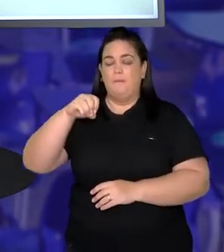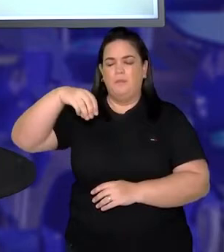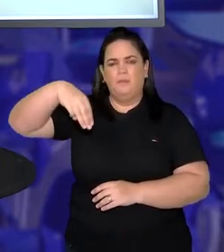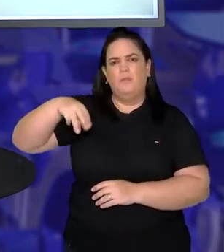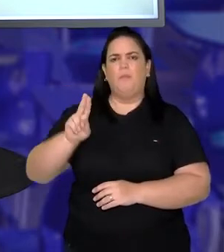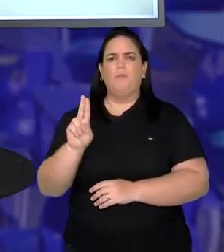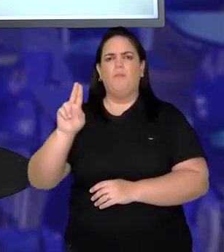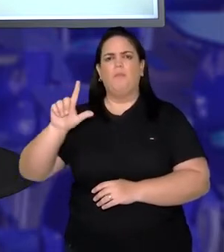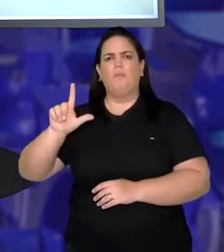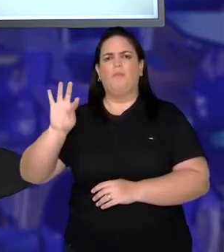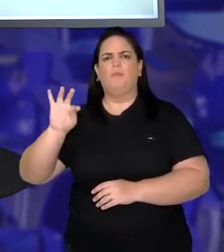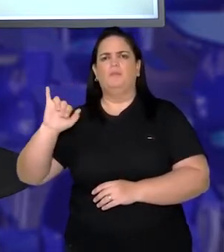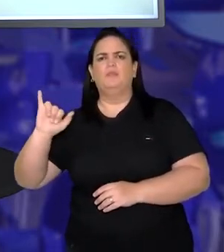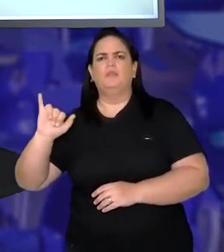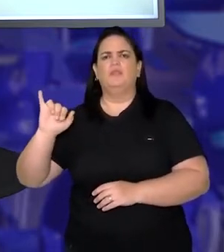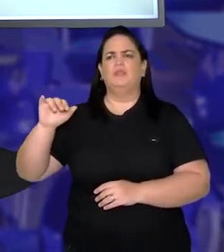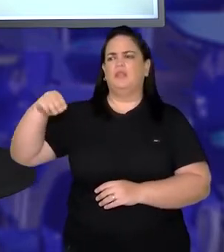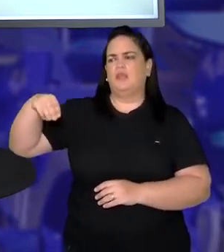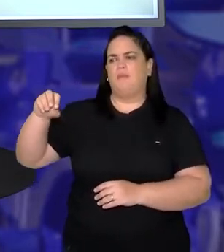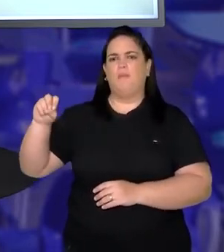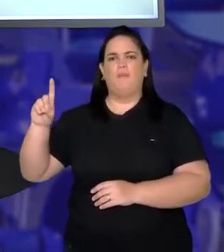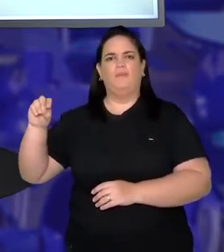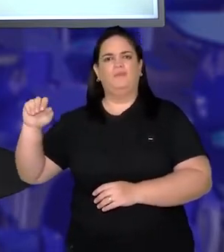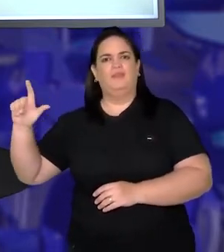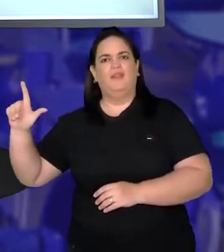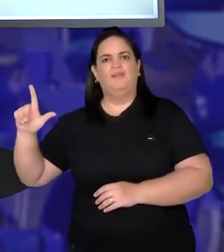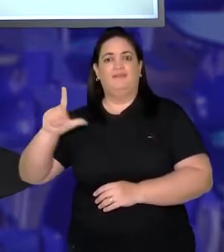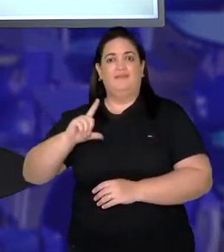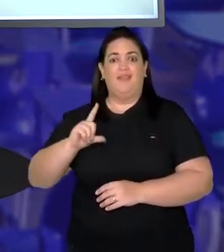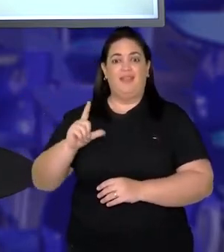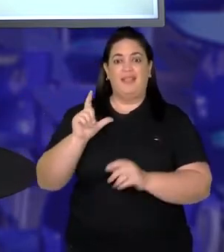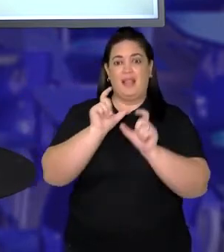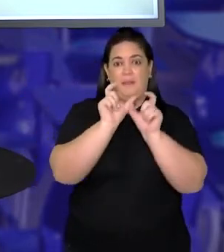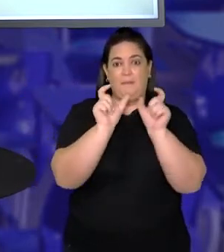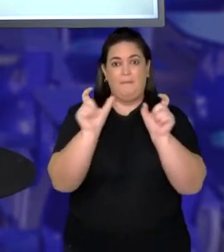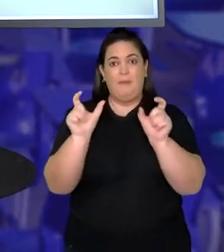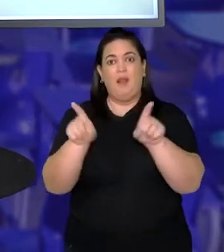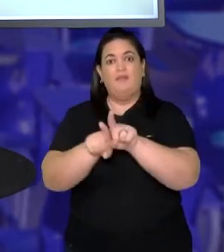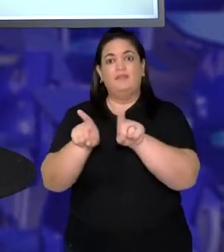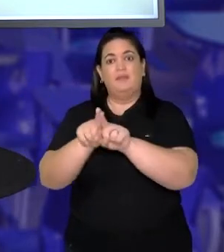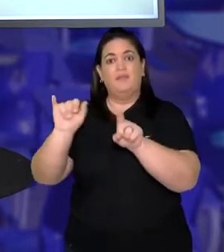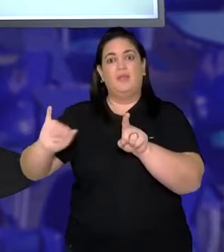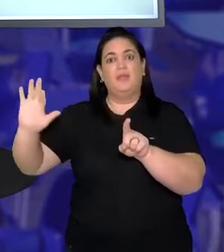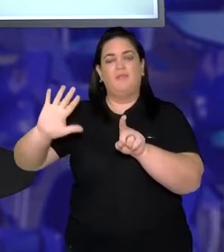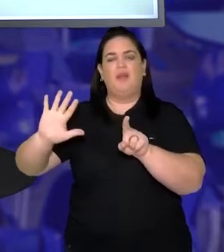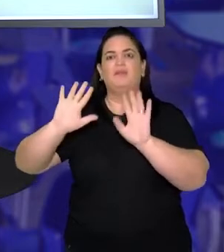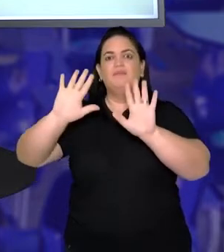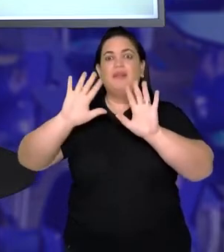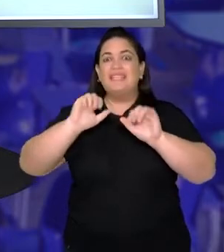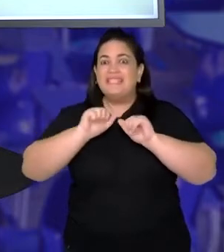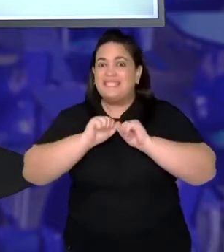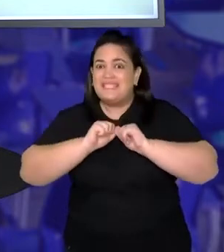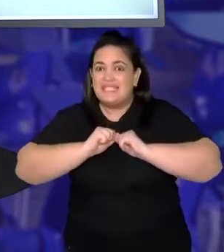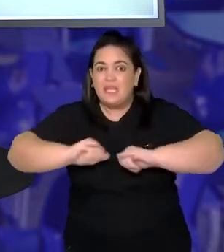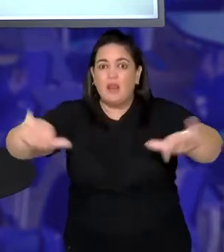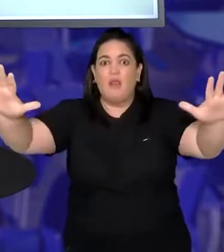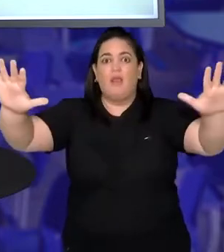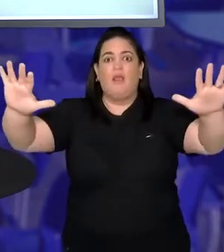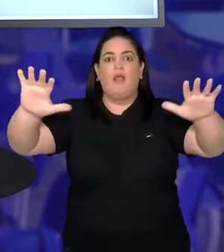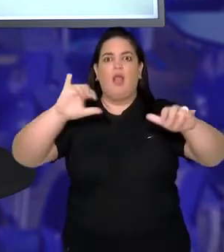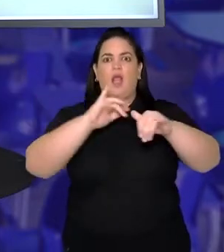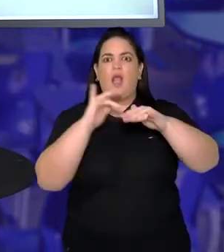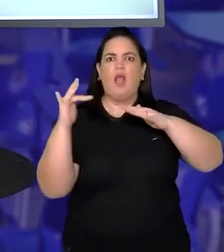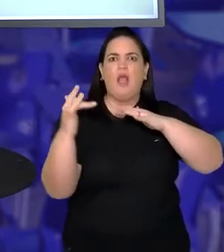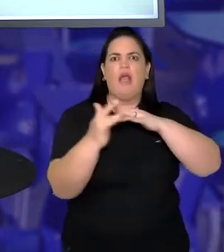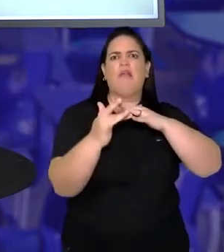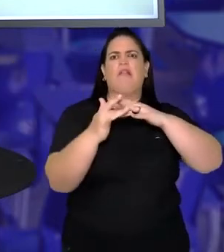ali é a linguagem mista, verbal e não verbal. Mas, por exemplo, quando esse anúncio ele vai para uma rede social, então vai contar com